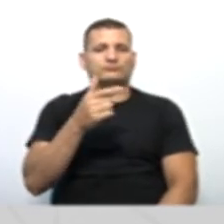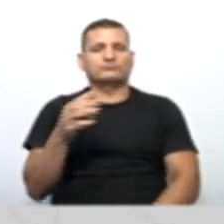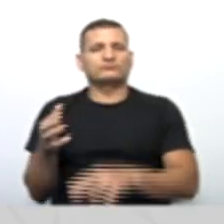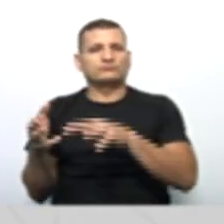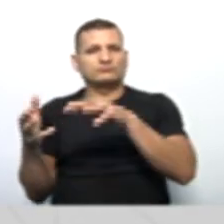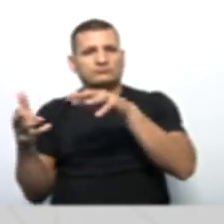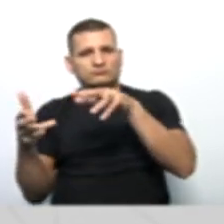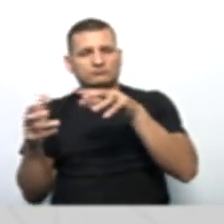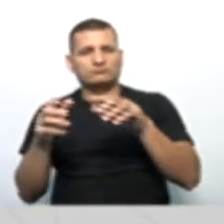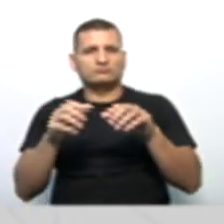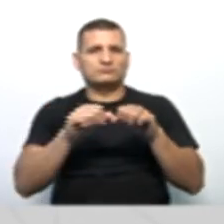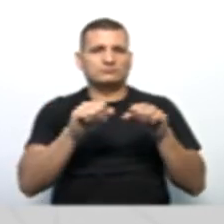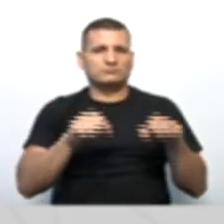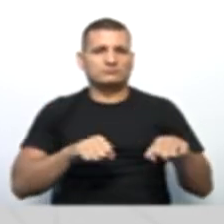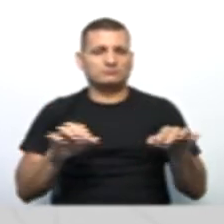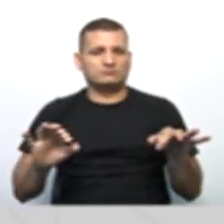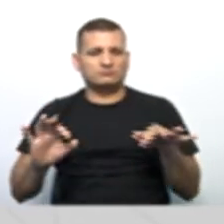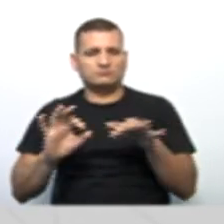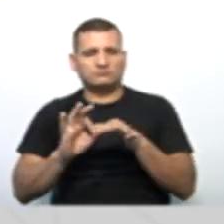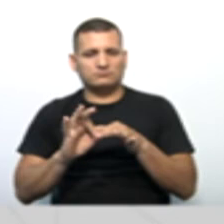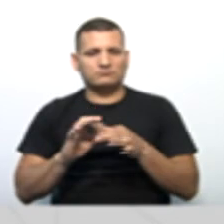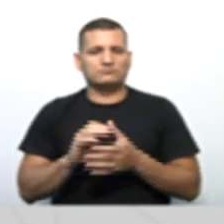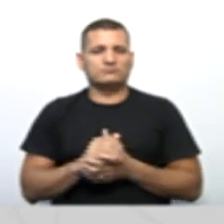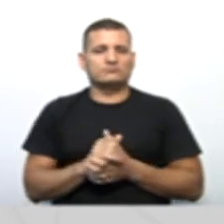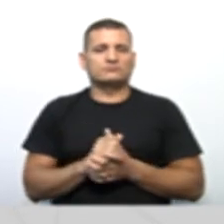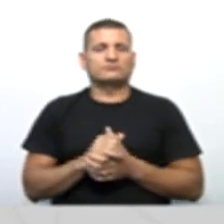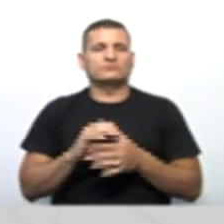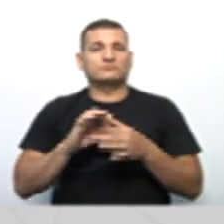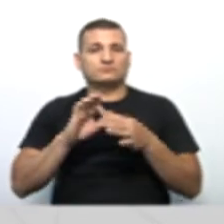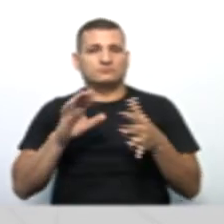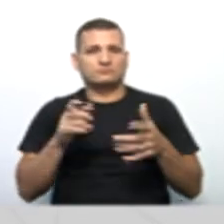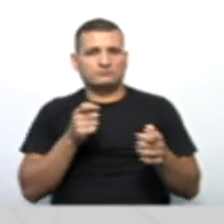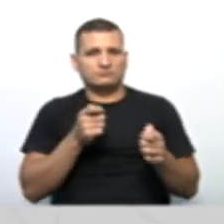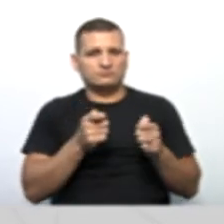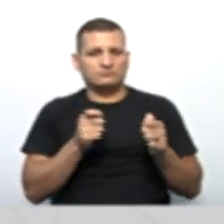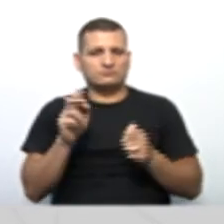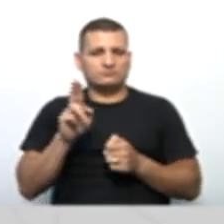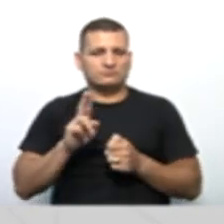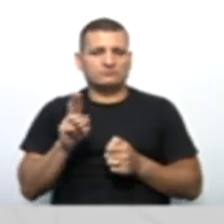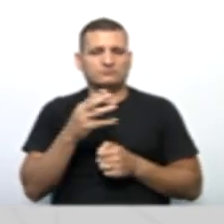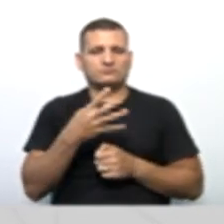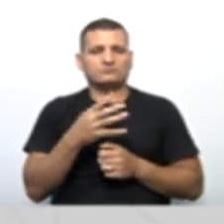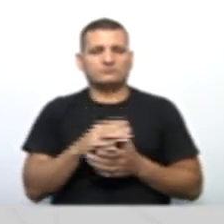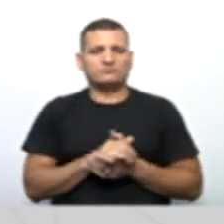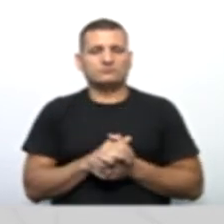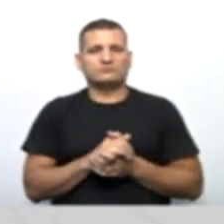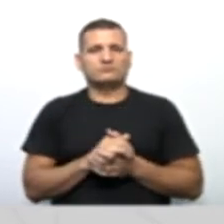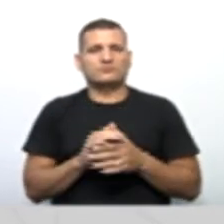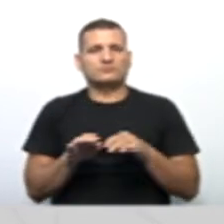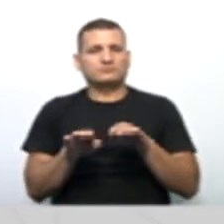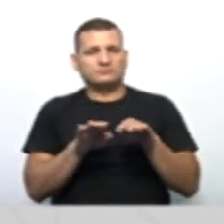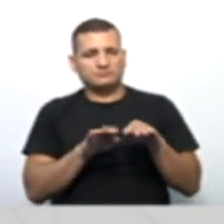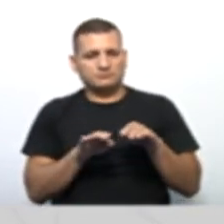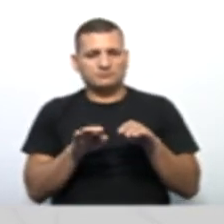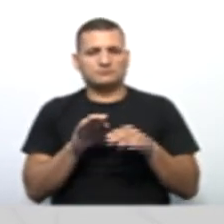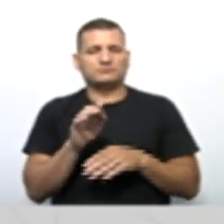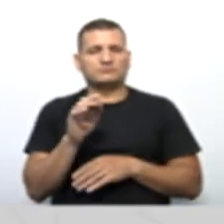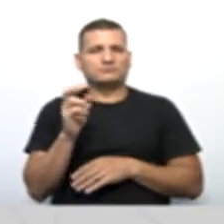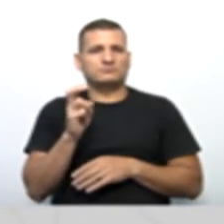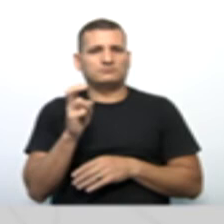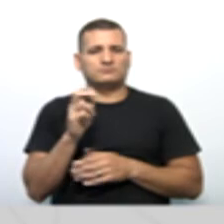o terceiro liberdade liberdade controle do usuário ou quarta consistência e padrões quinta prevenção de